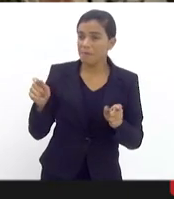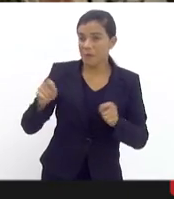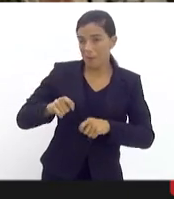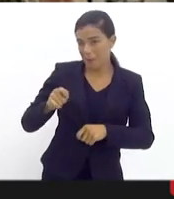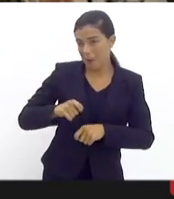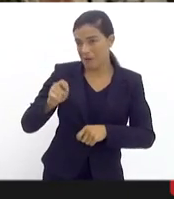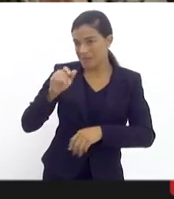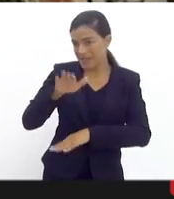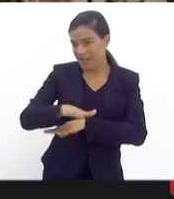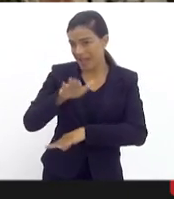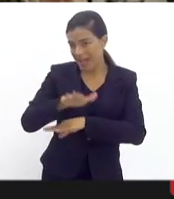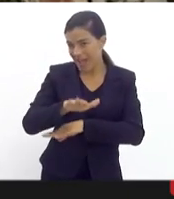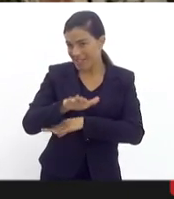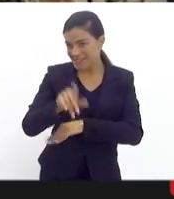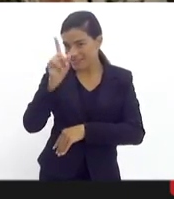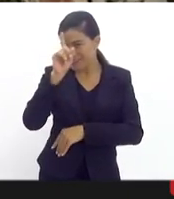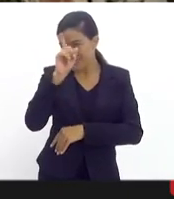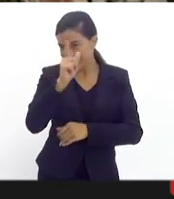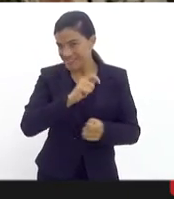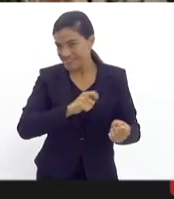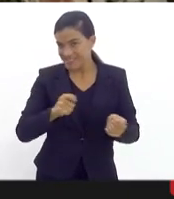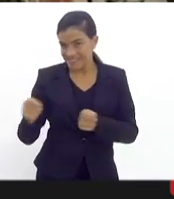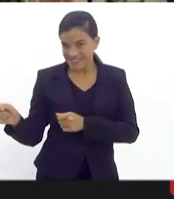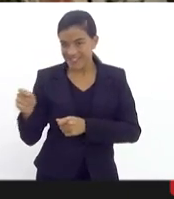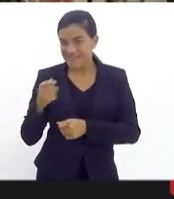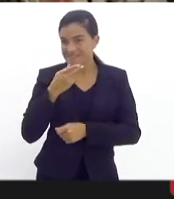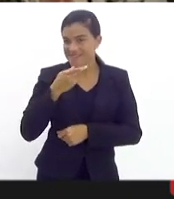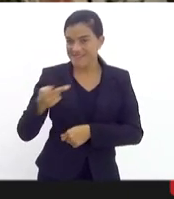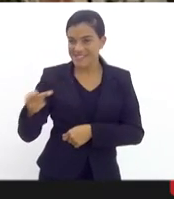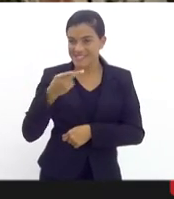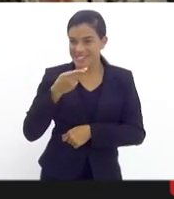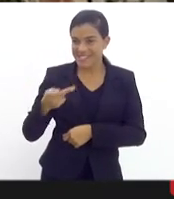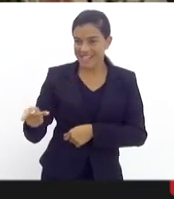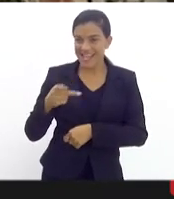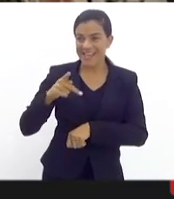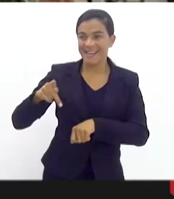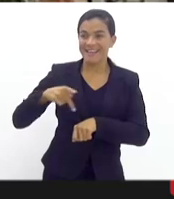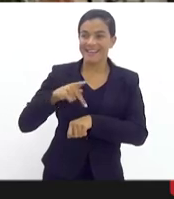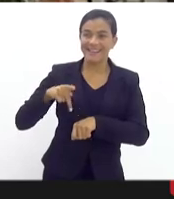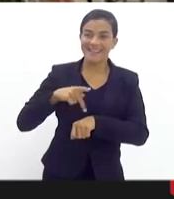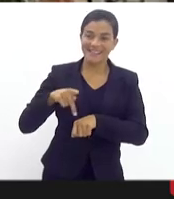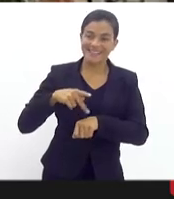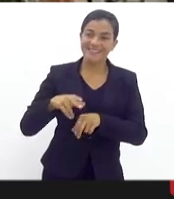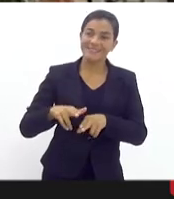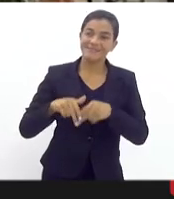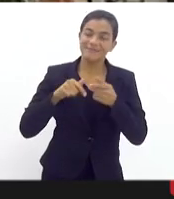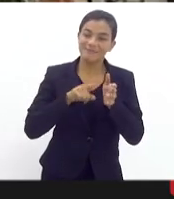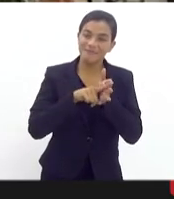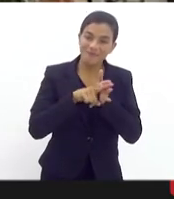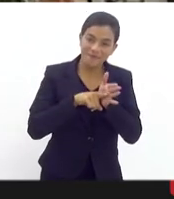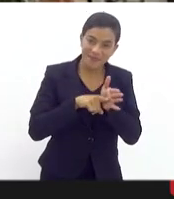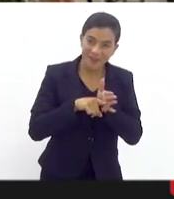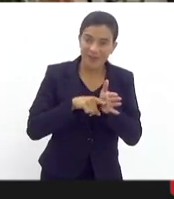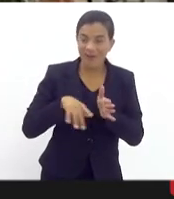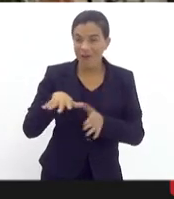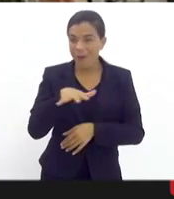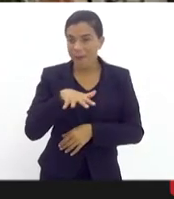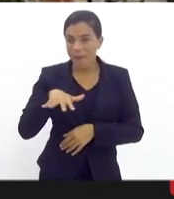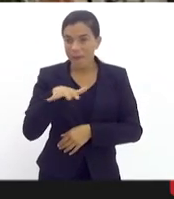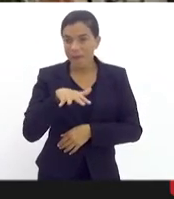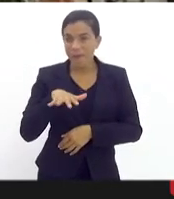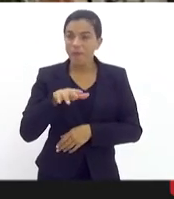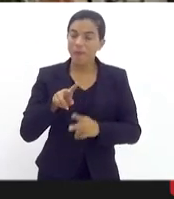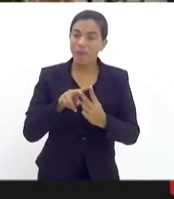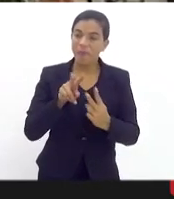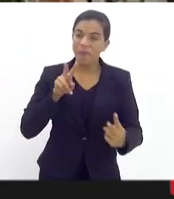toda tarde aqui em casa, e tenho trabalhado muito na pesquisa na Finlândia, especificamente na